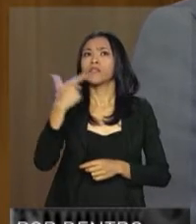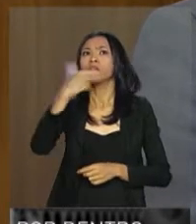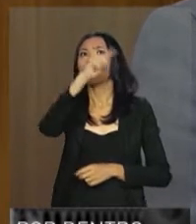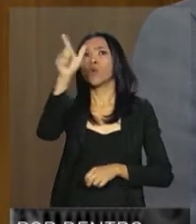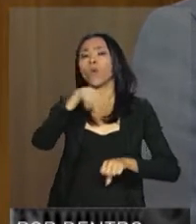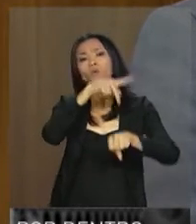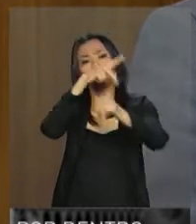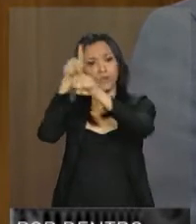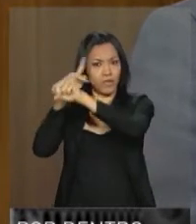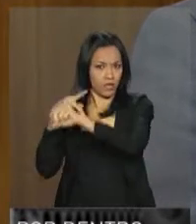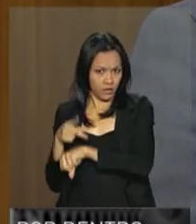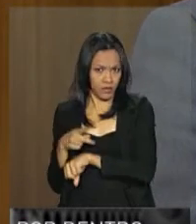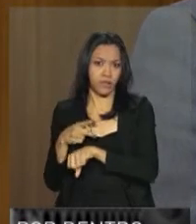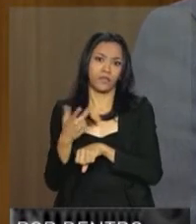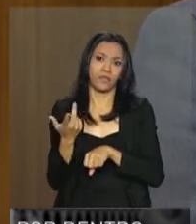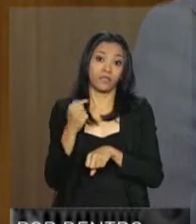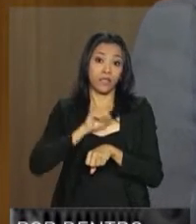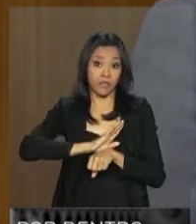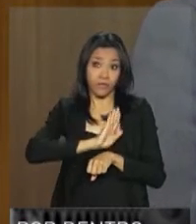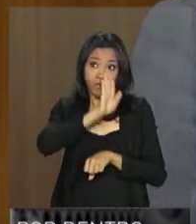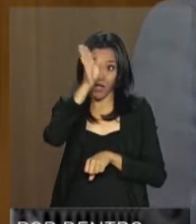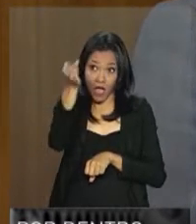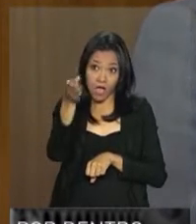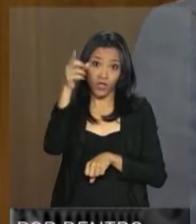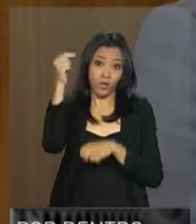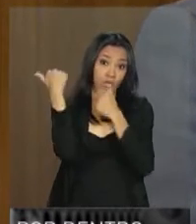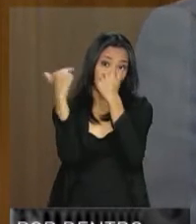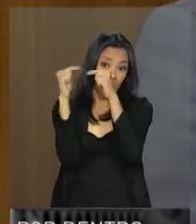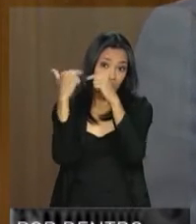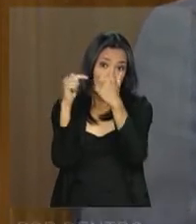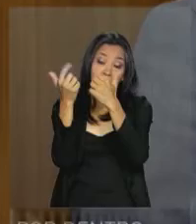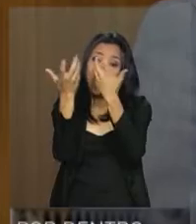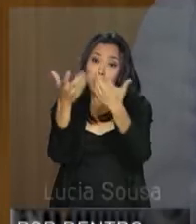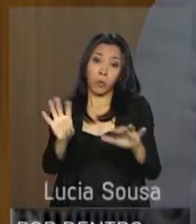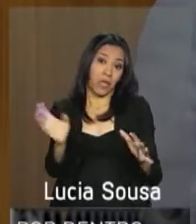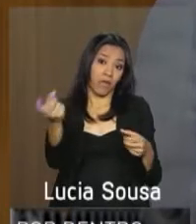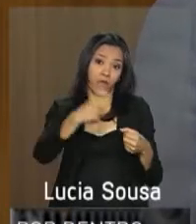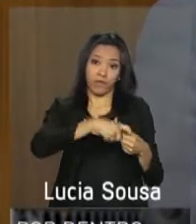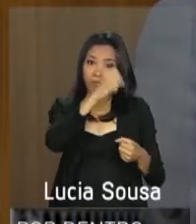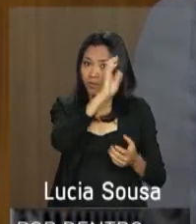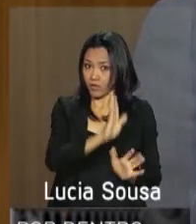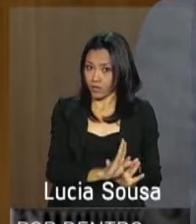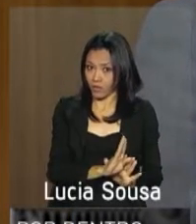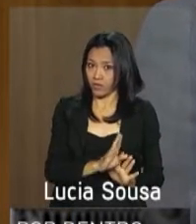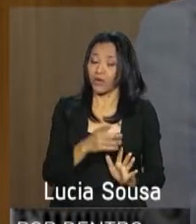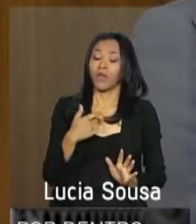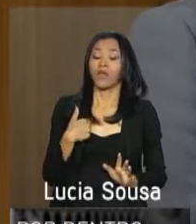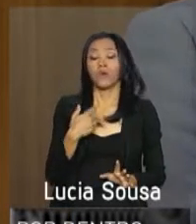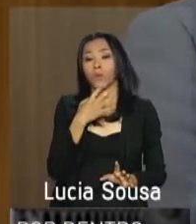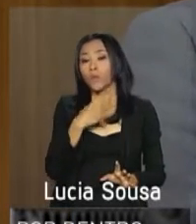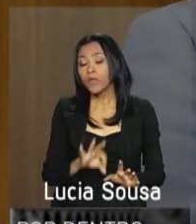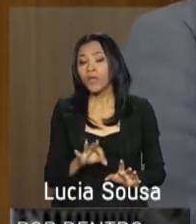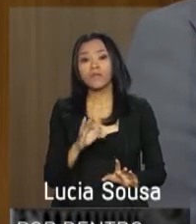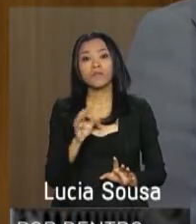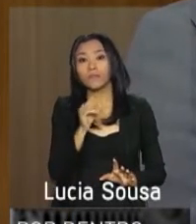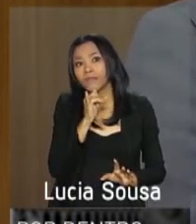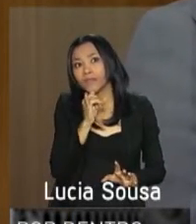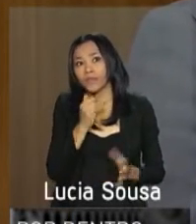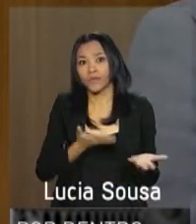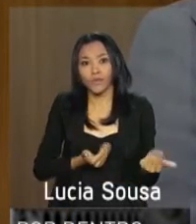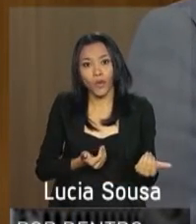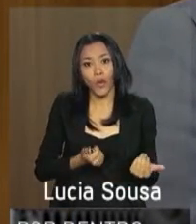nesses países que para lá vão não querem retornar para cá eu não conheço na realidade nenhum jovem